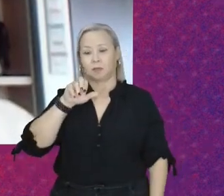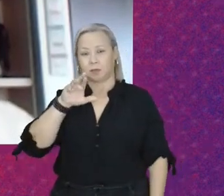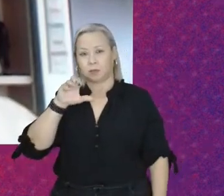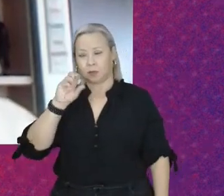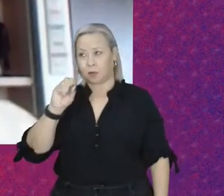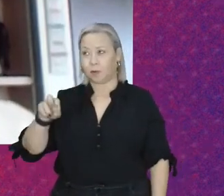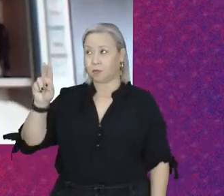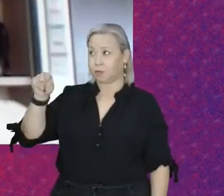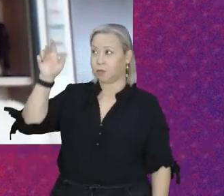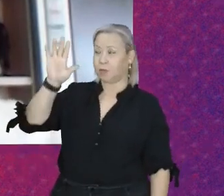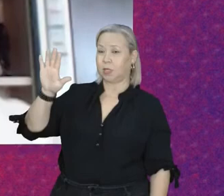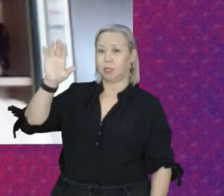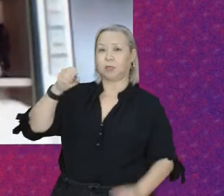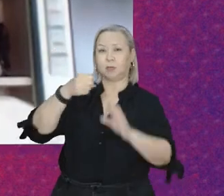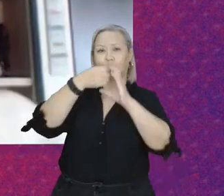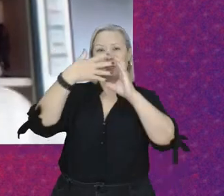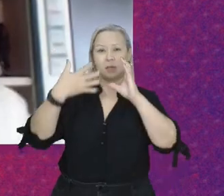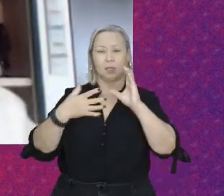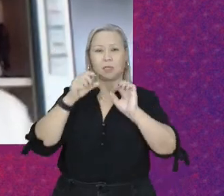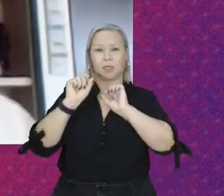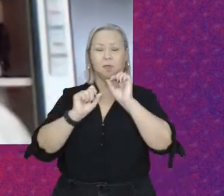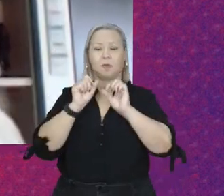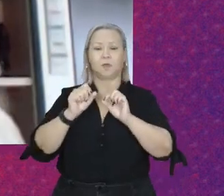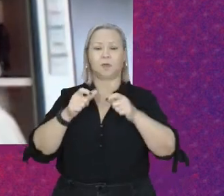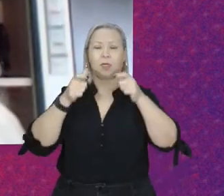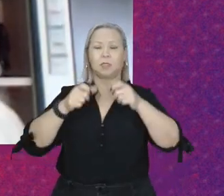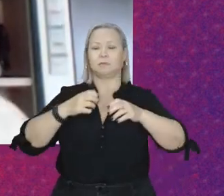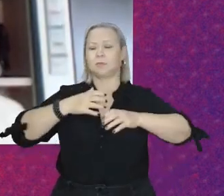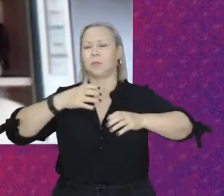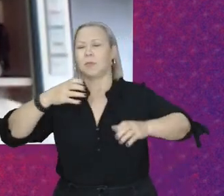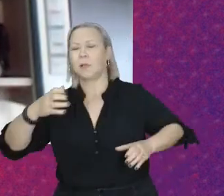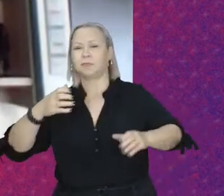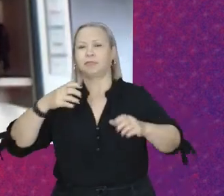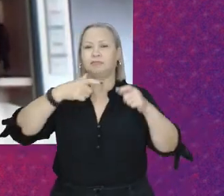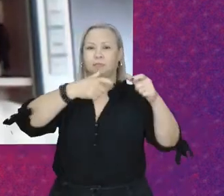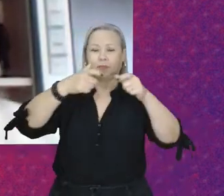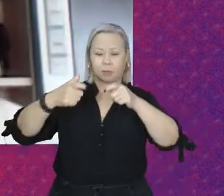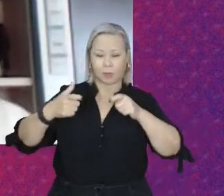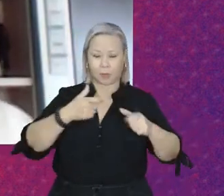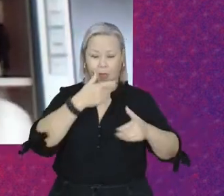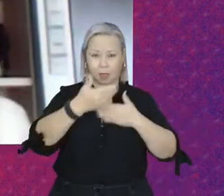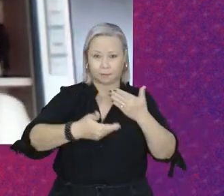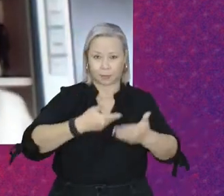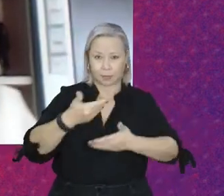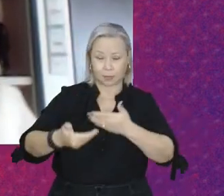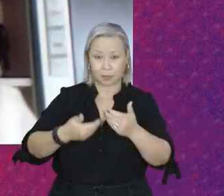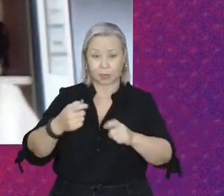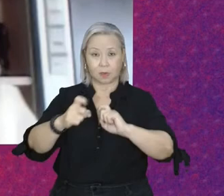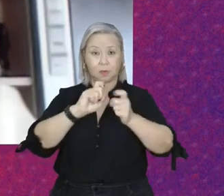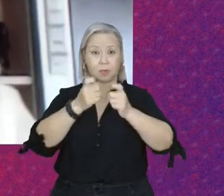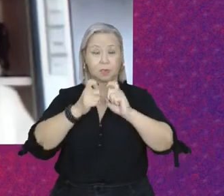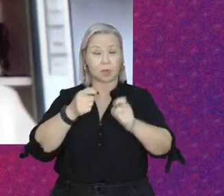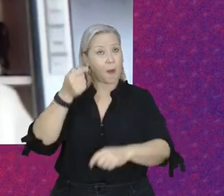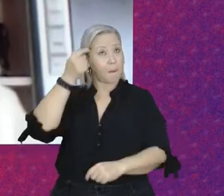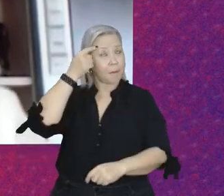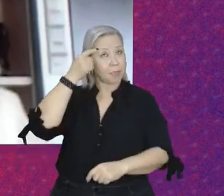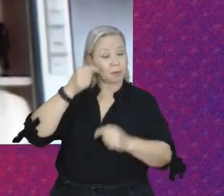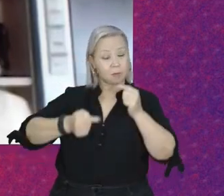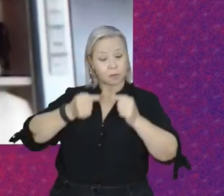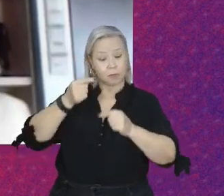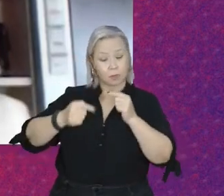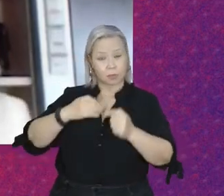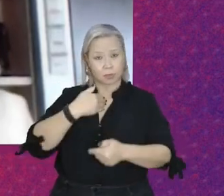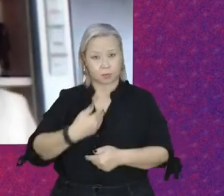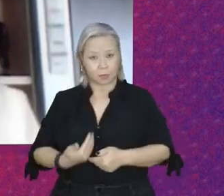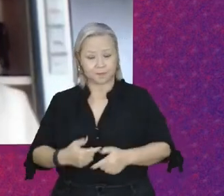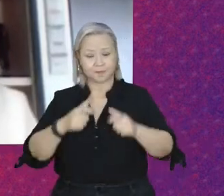se caracterizado exatamente por esse amplo espaço de articulação dos gestores, pensando políticas públicas. Então, no